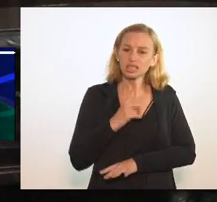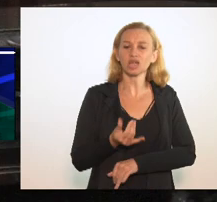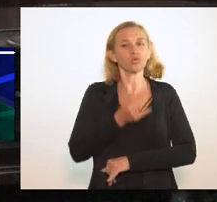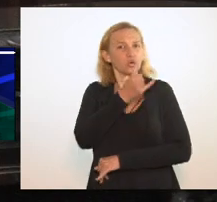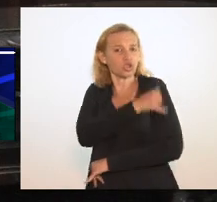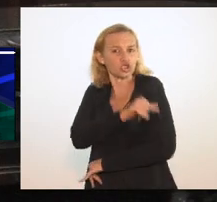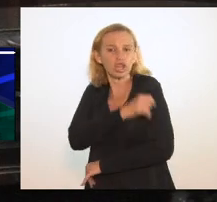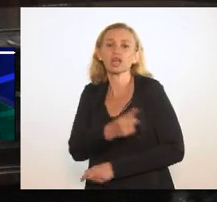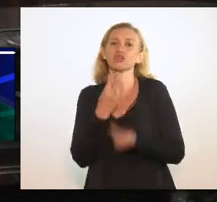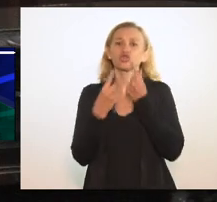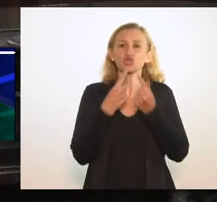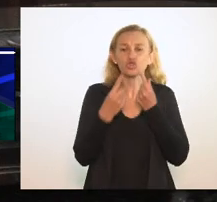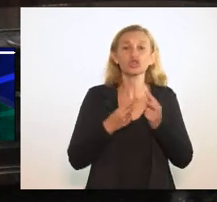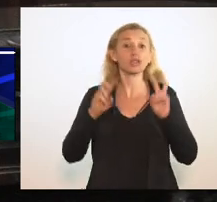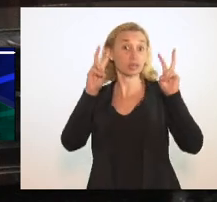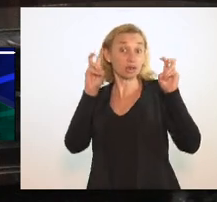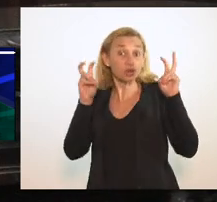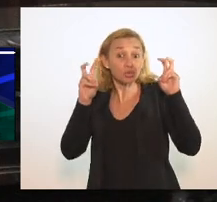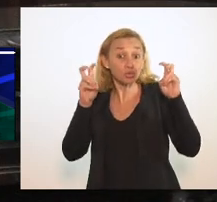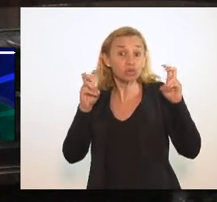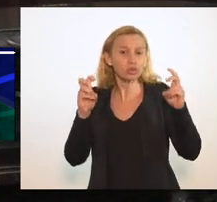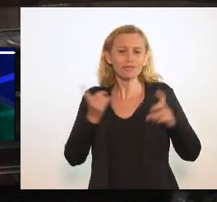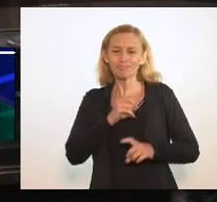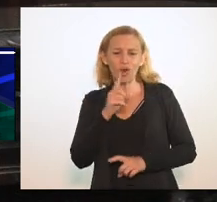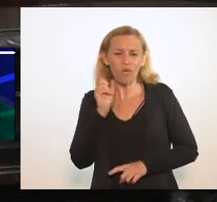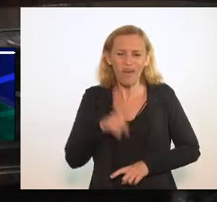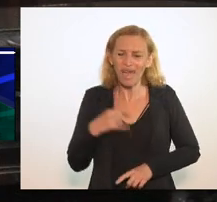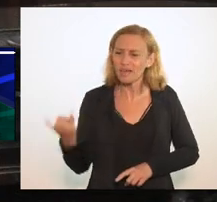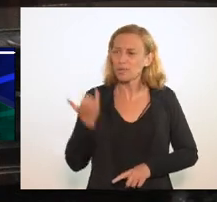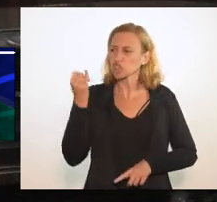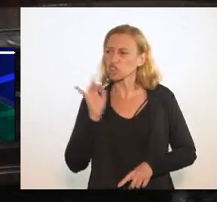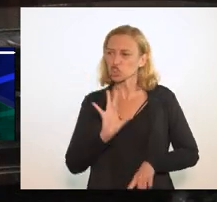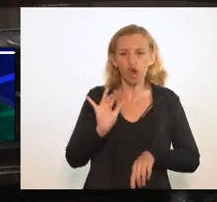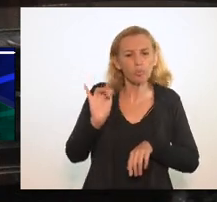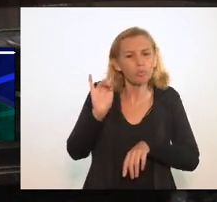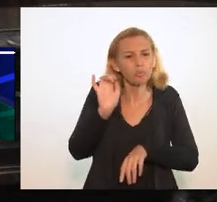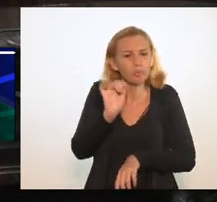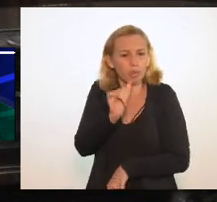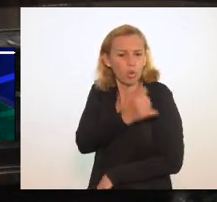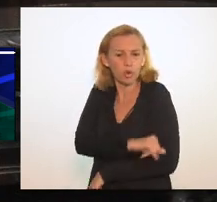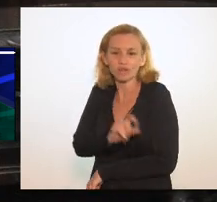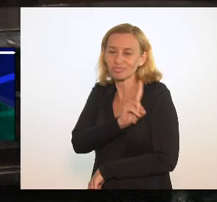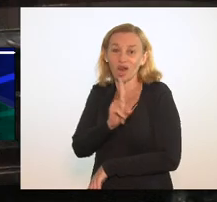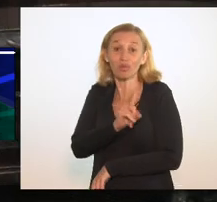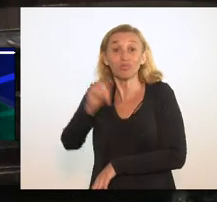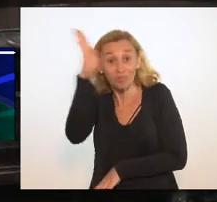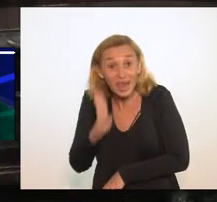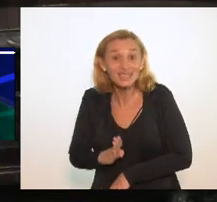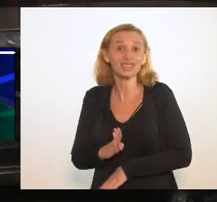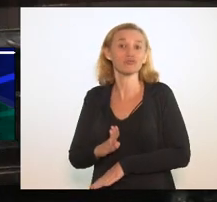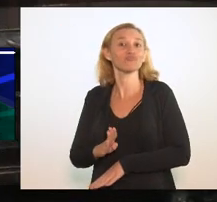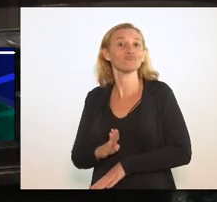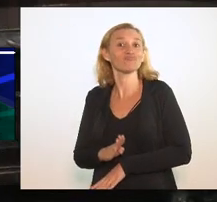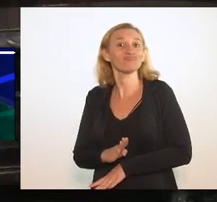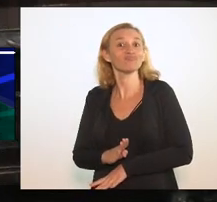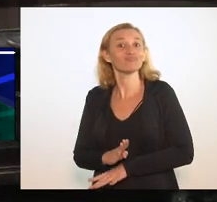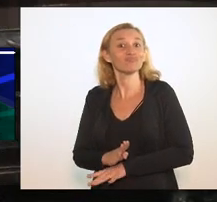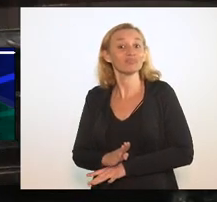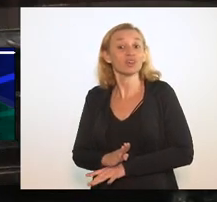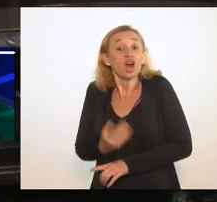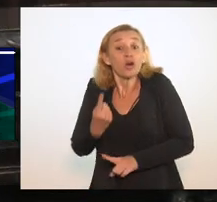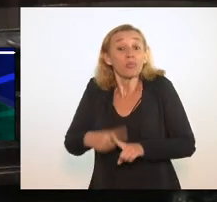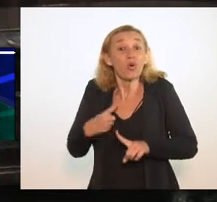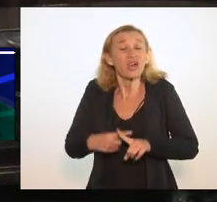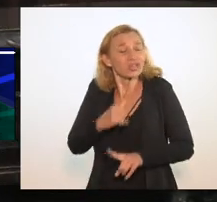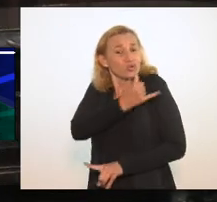ao discutir esta matéria, que não é importante só para o Rio de Janeiro, deputado Wando, mas é para o Brasil. Porque